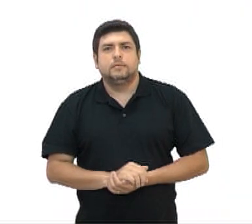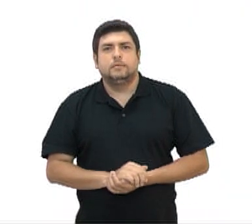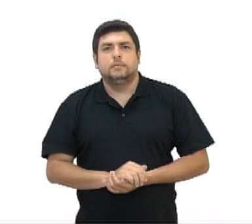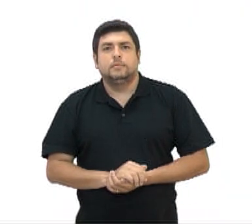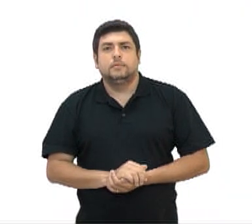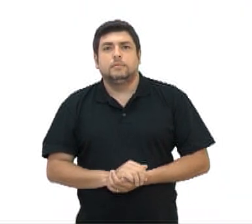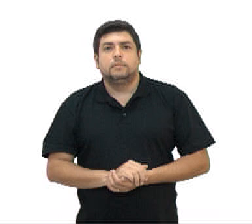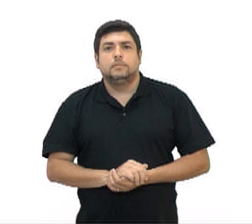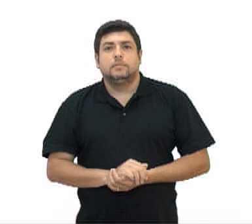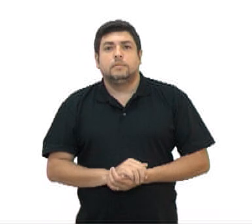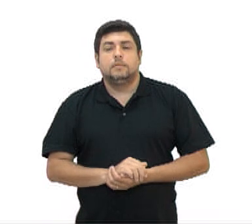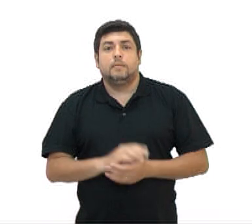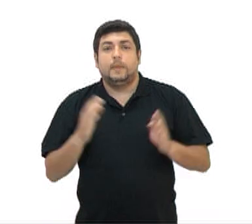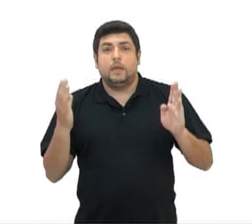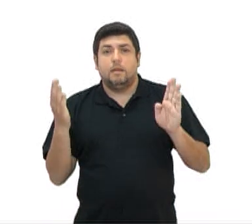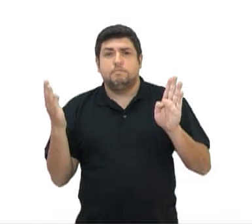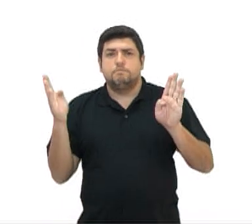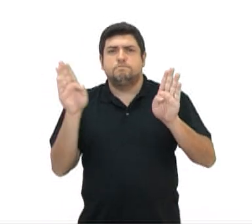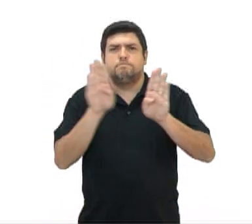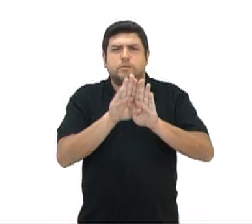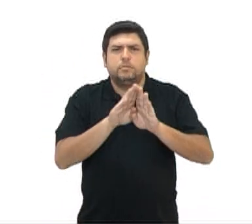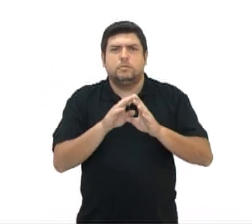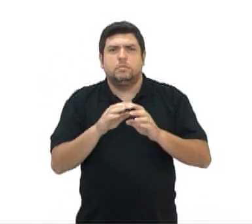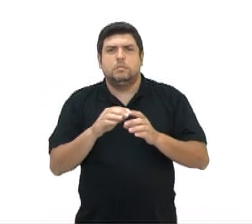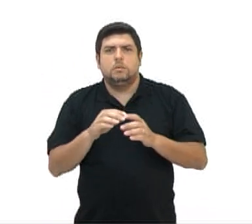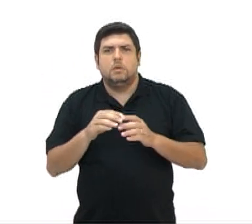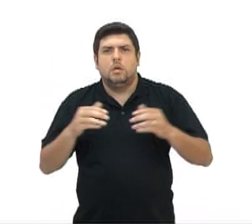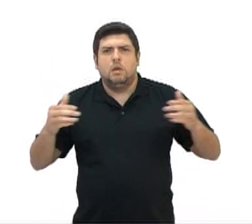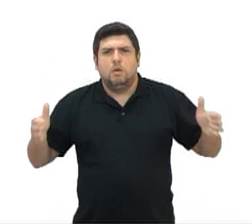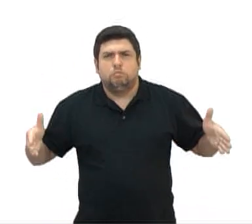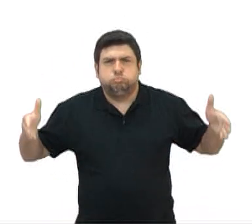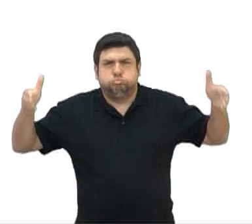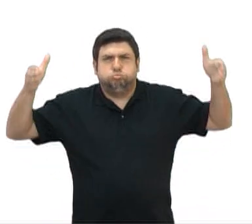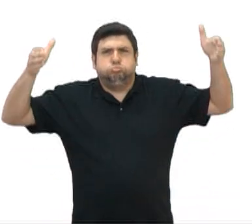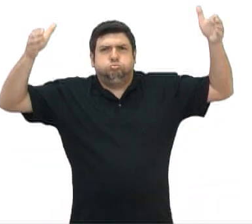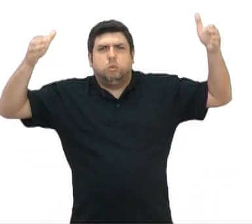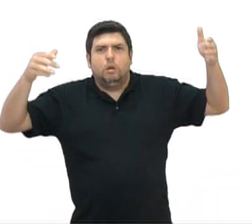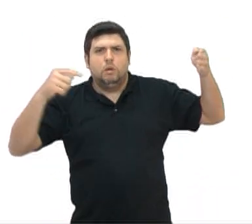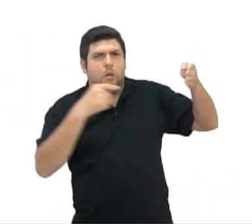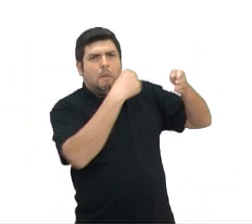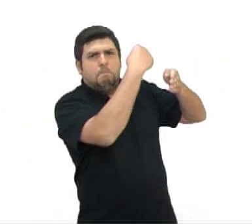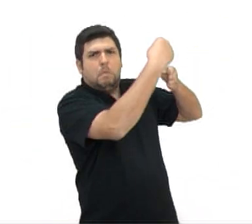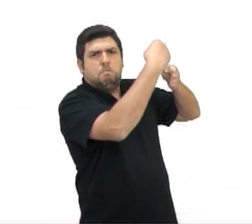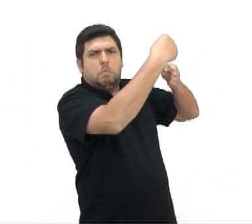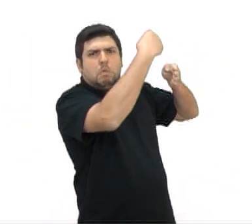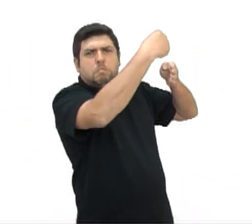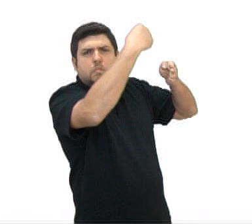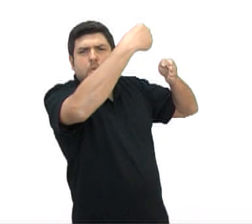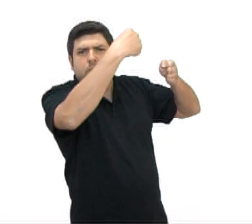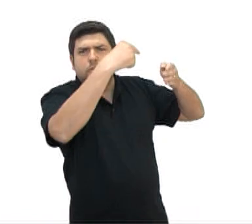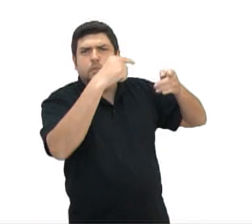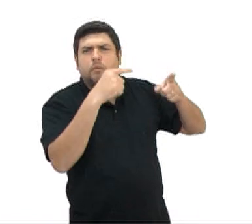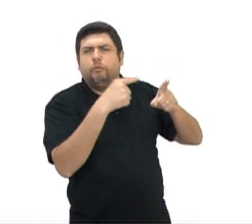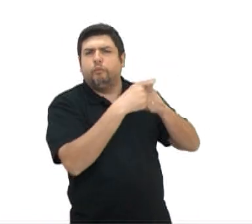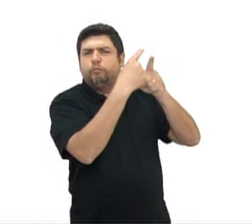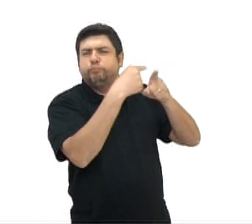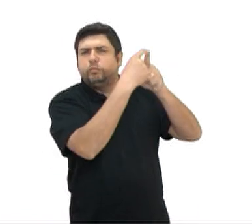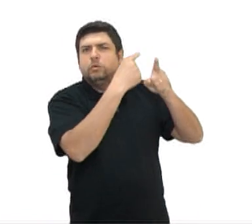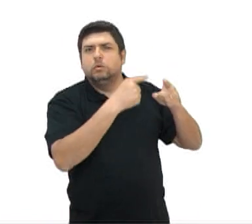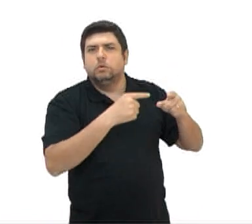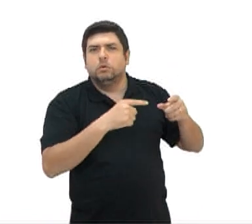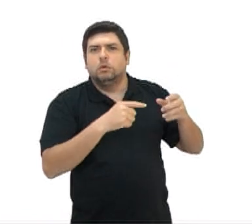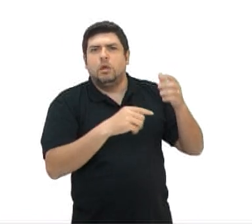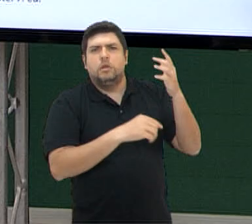Portas fechadas, paredes altas, arame farpado, fossos, águas, florestas ou pântanos. Isso aqui são exemplos, né,